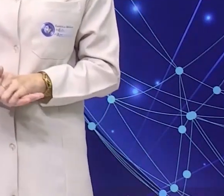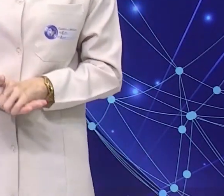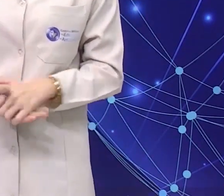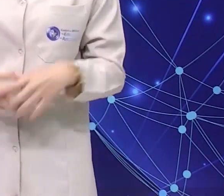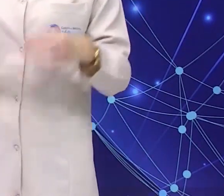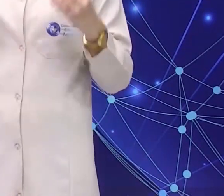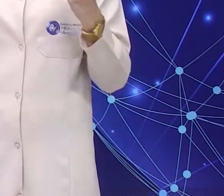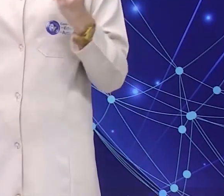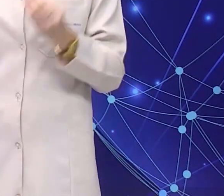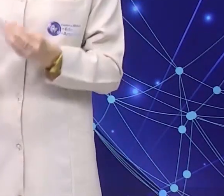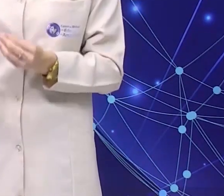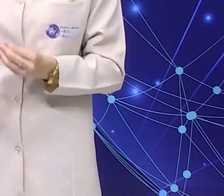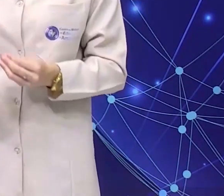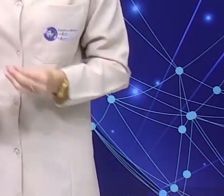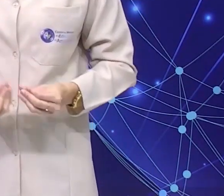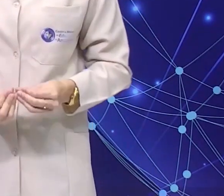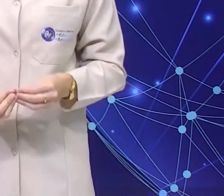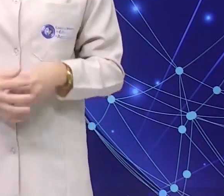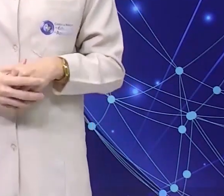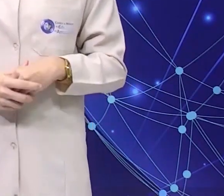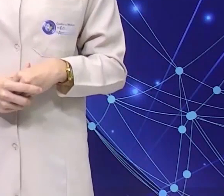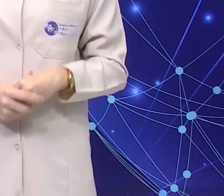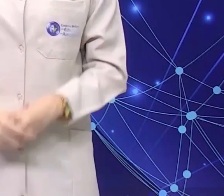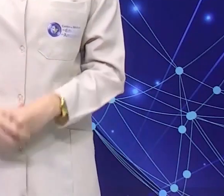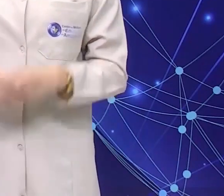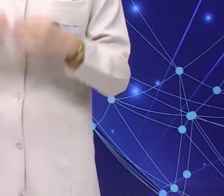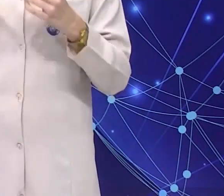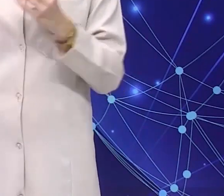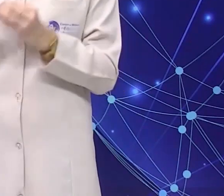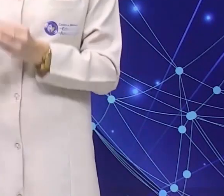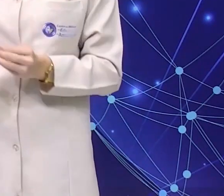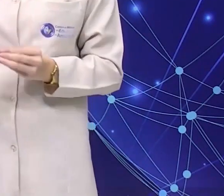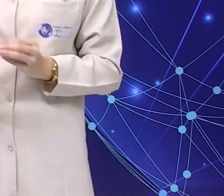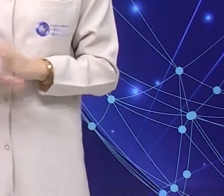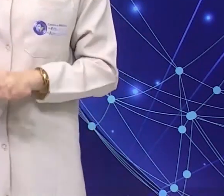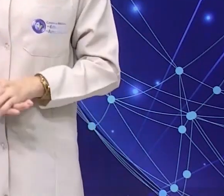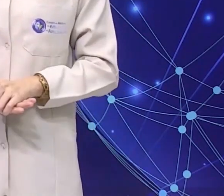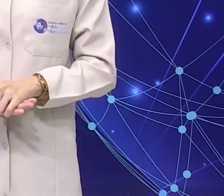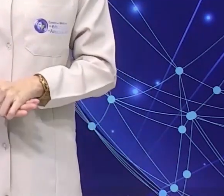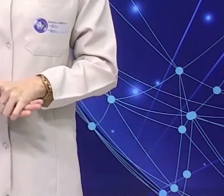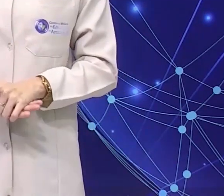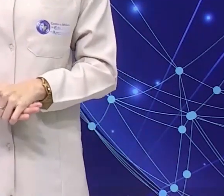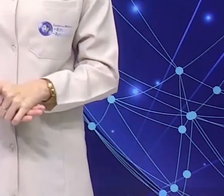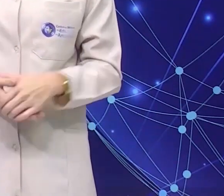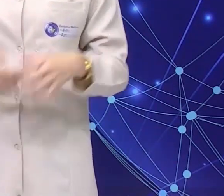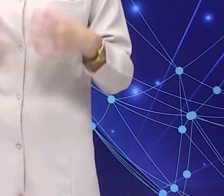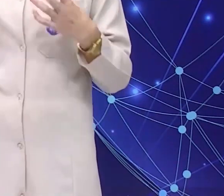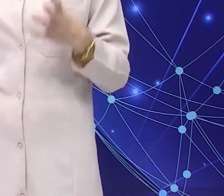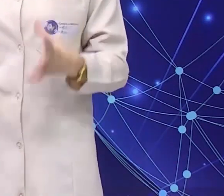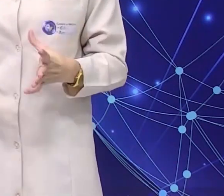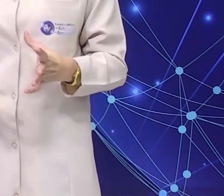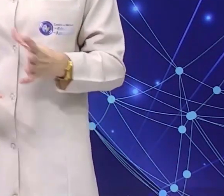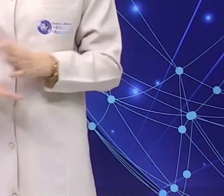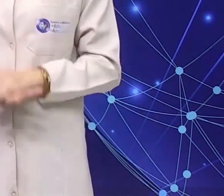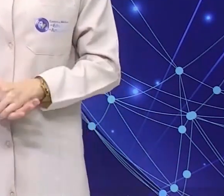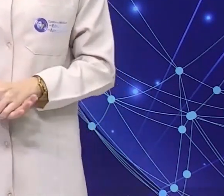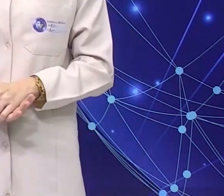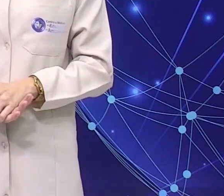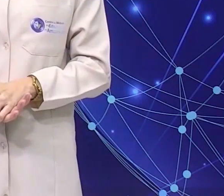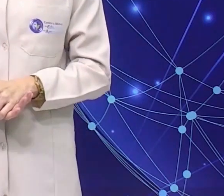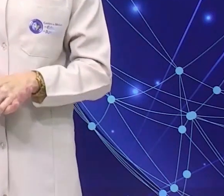os mapas, né? Os elementos que compõem um mapa e também falar sobre os tipos, né? Os